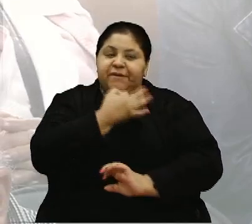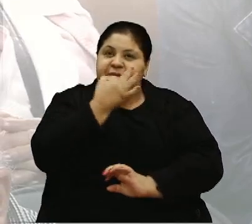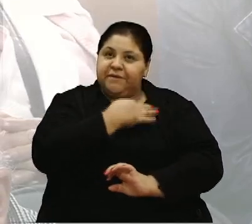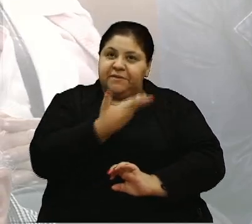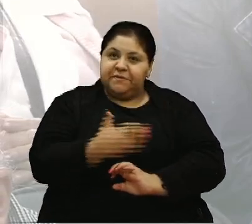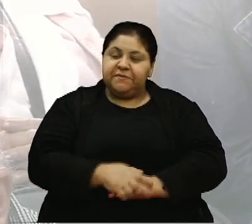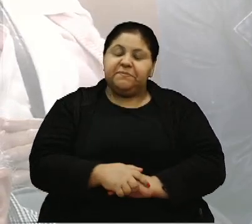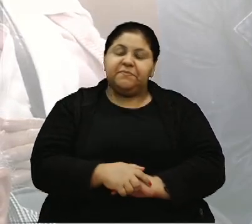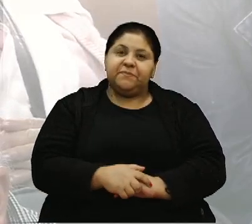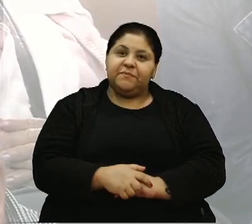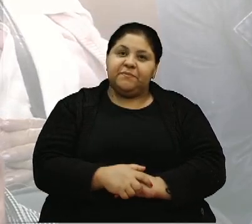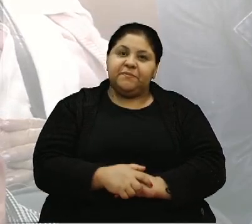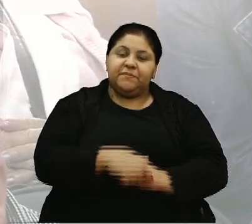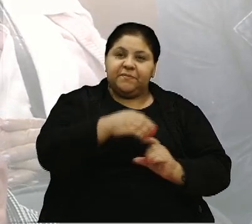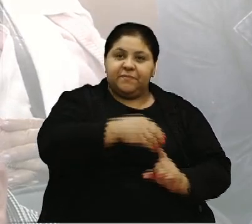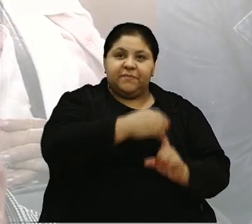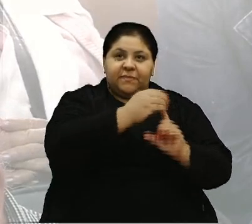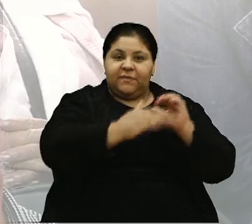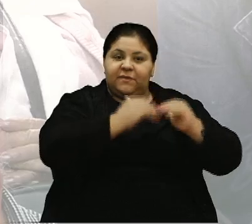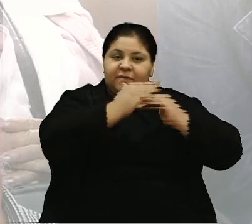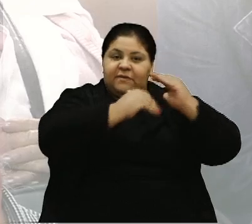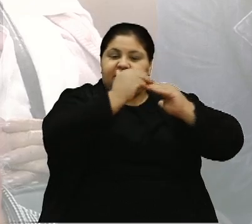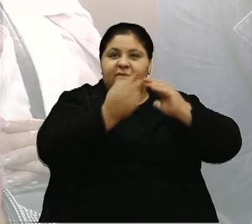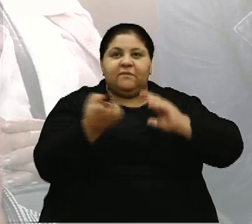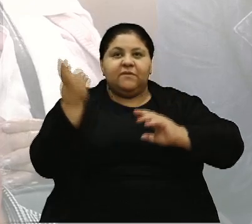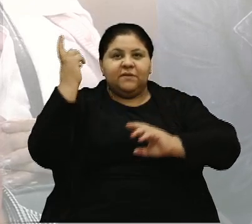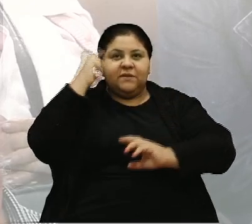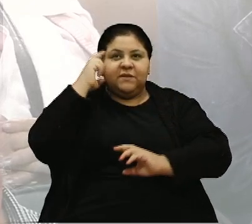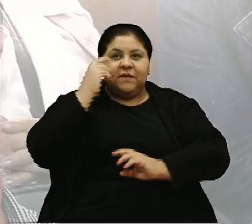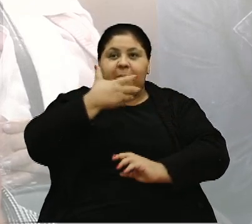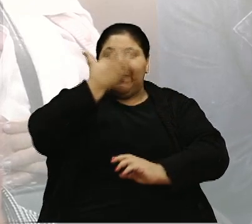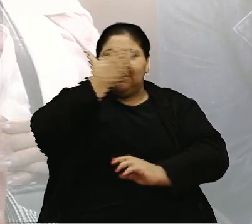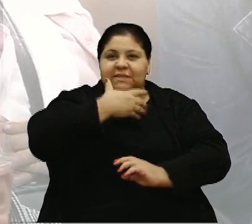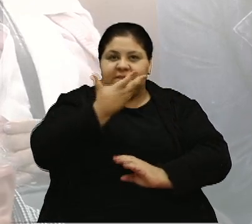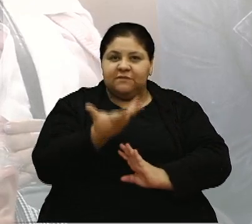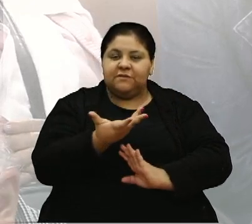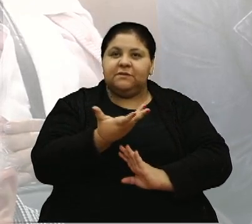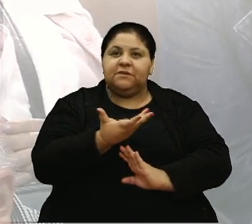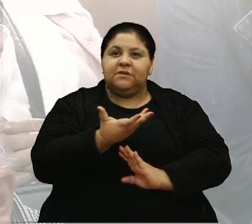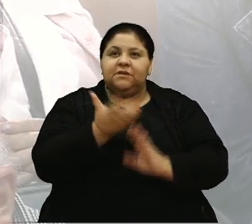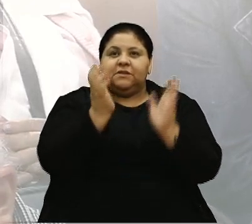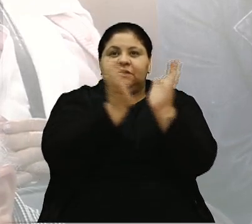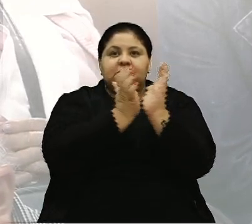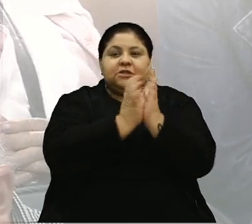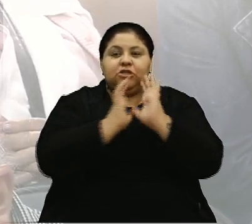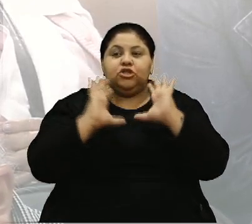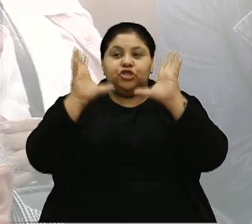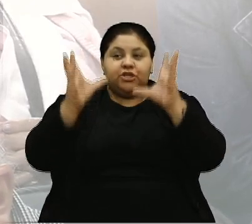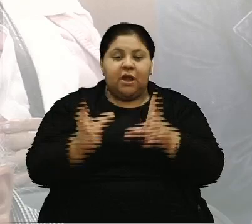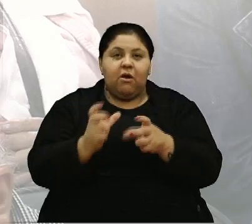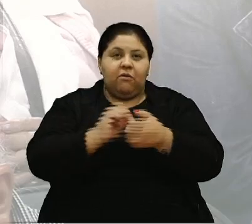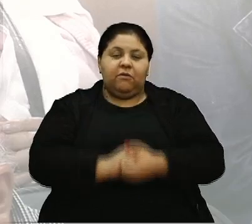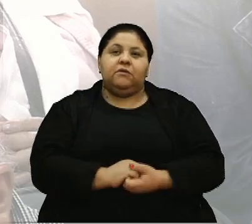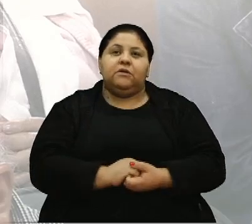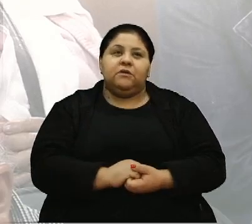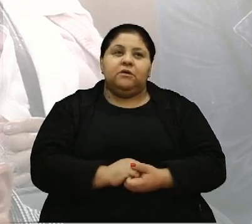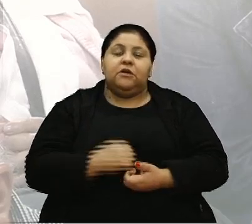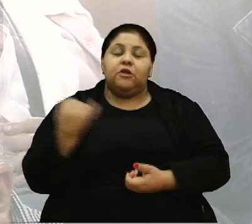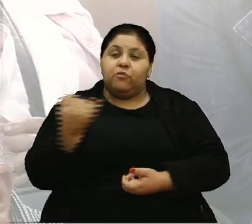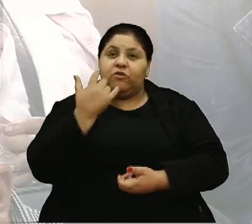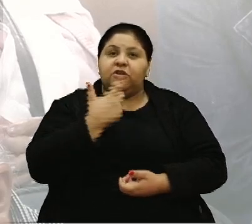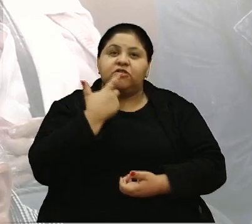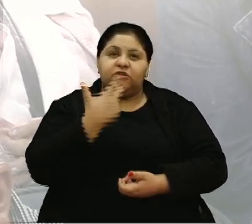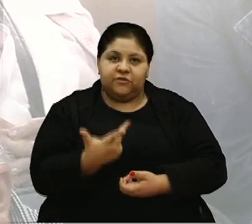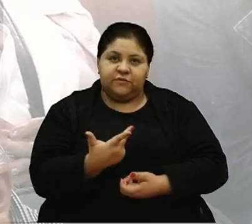Sul, e principalmente o desenvolvimento da cultura da maçã e da fruticultura como um todo. Vale destacar ainda